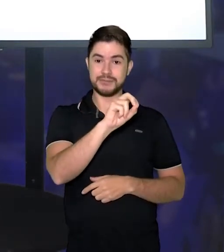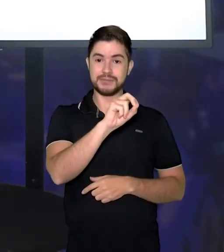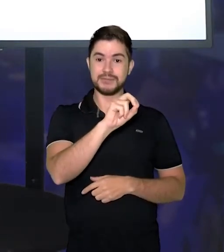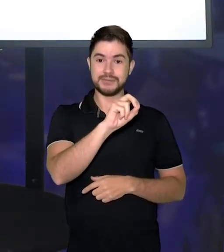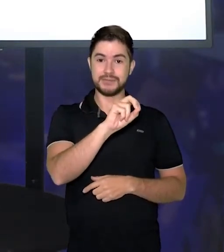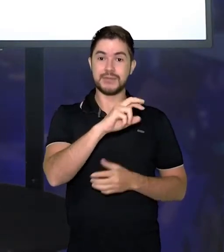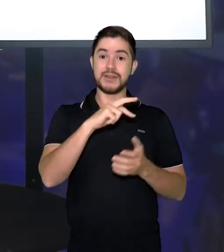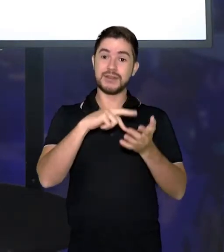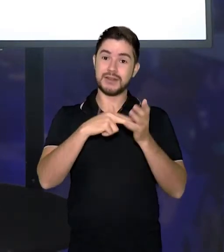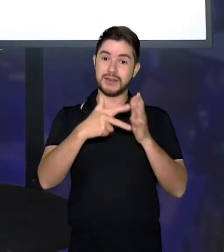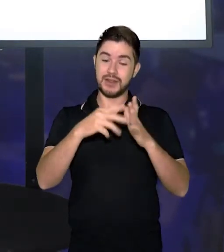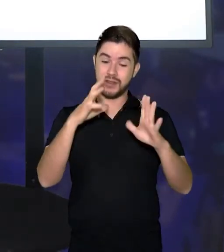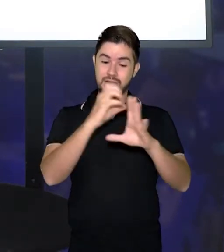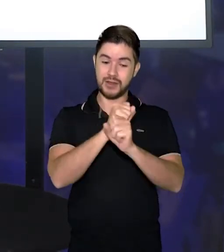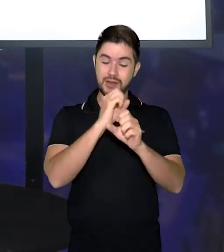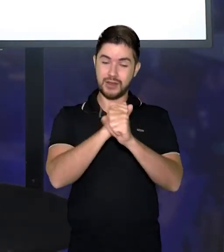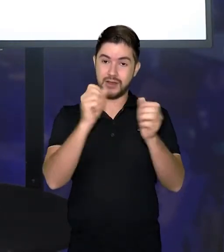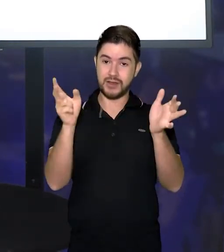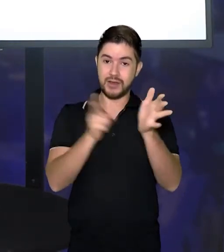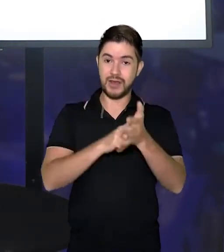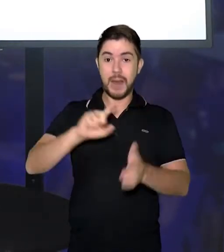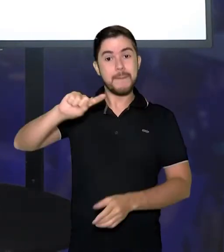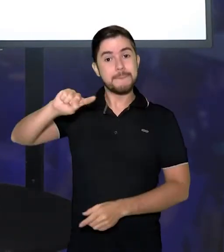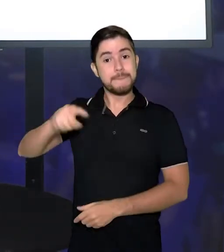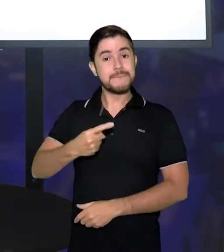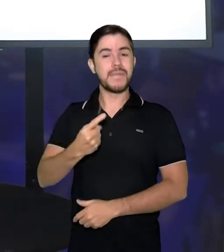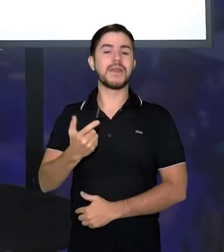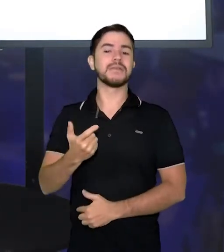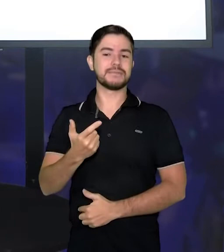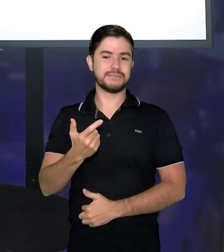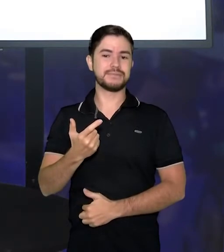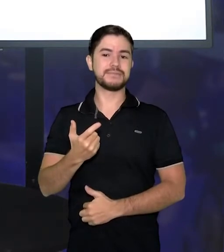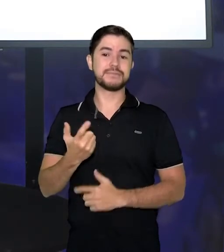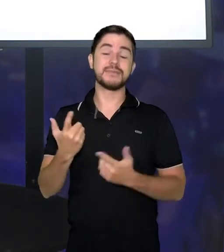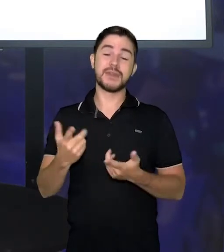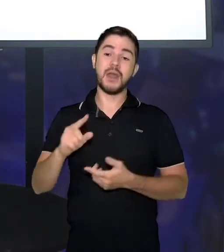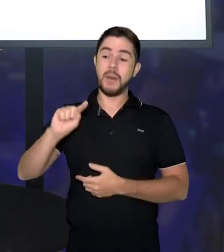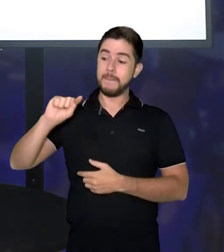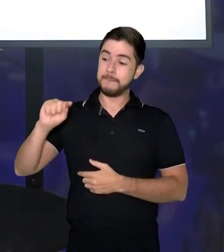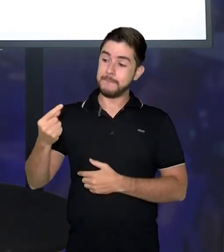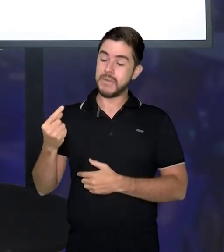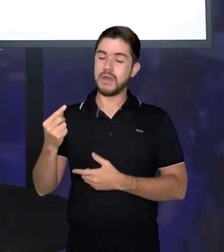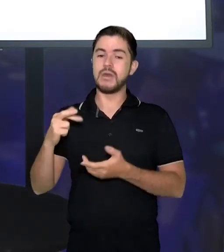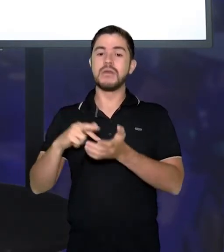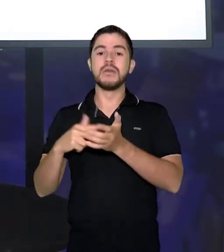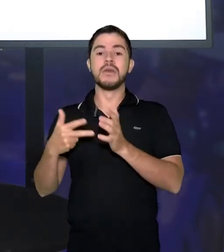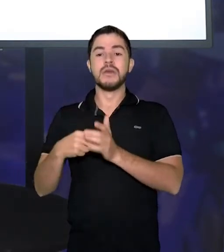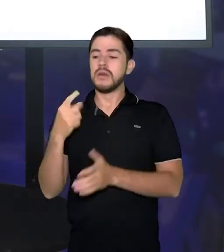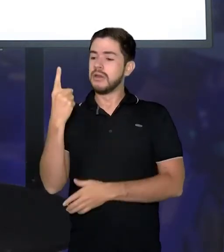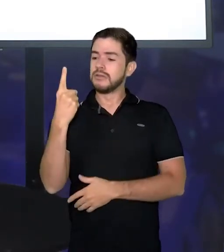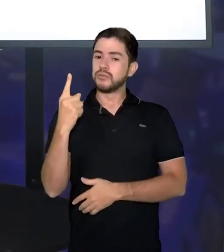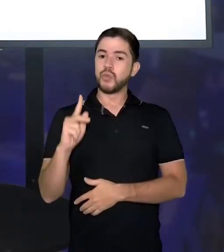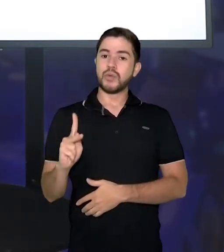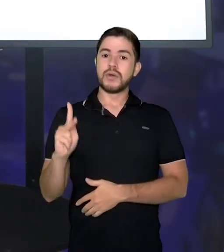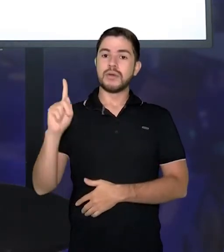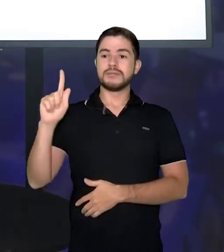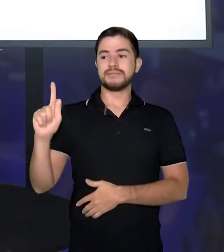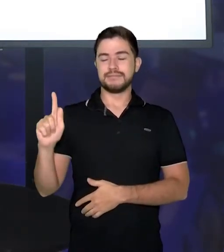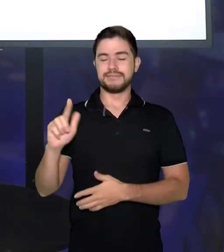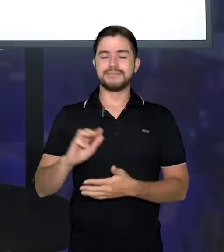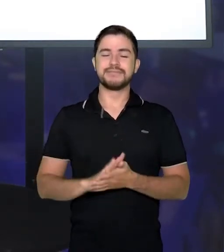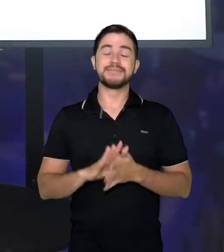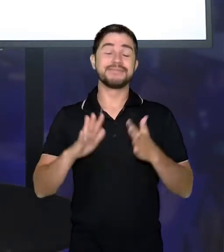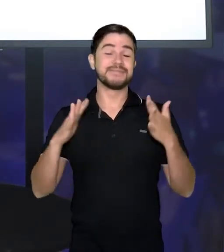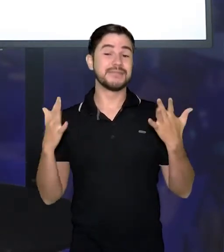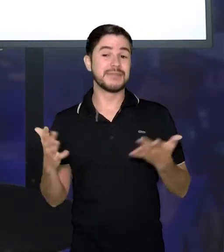250 gramas, que formou 1000 gramas. E 1000 gramas é igual a 1 quilo.